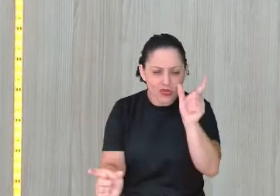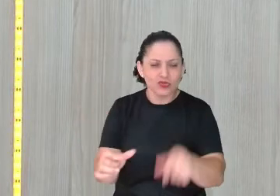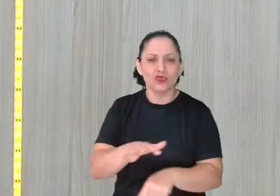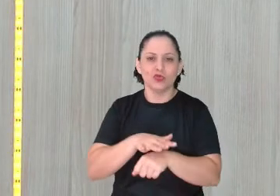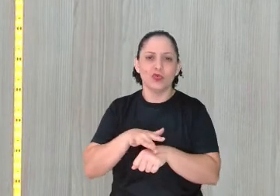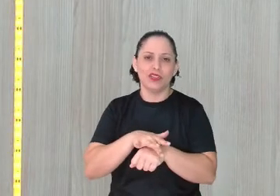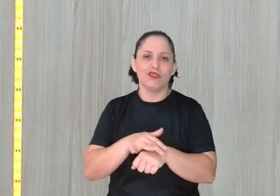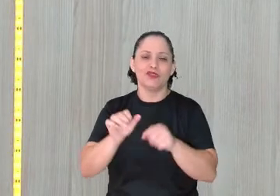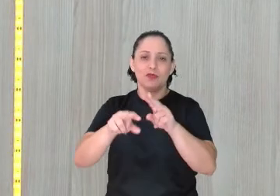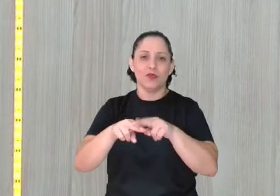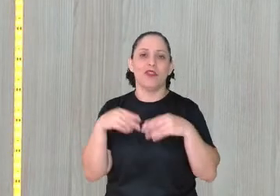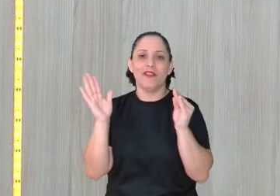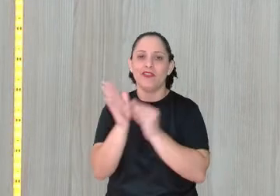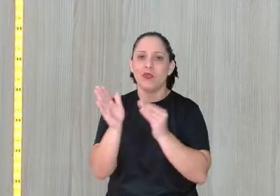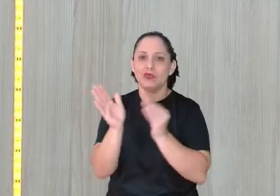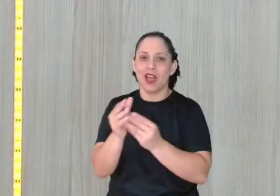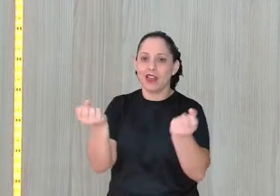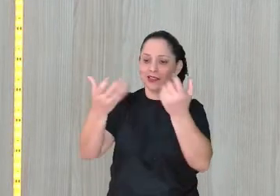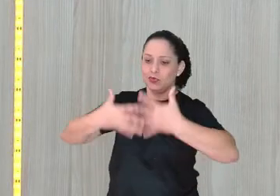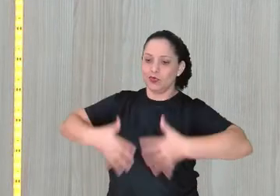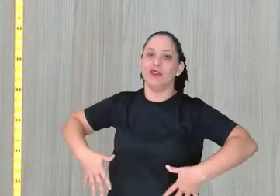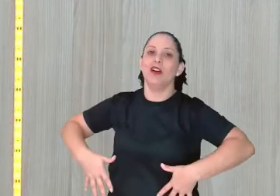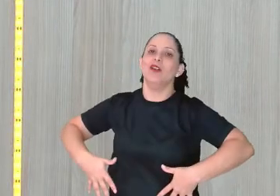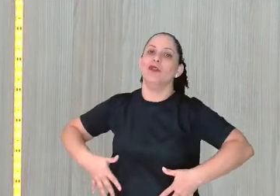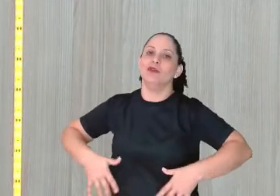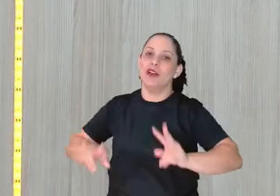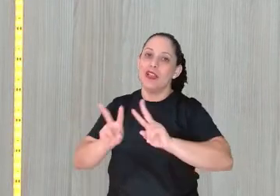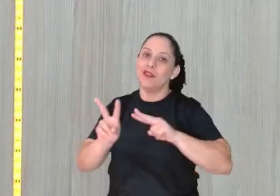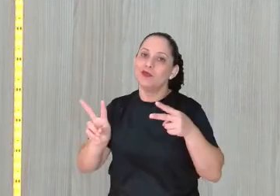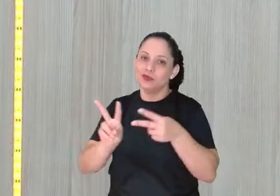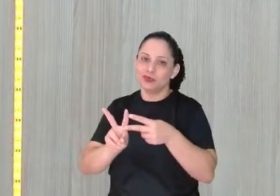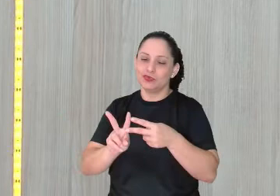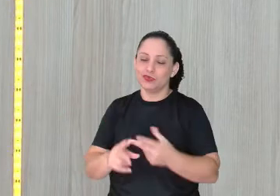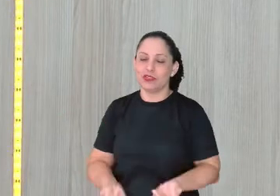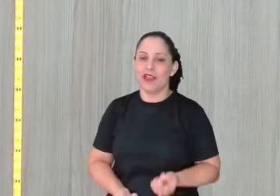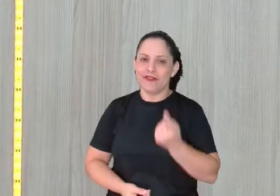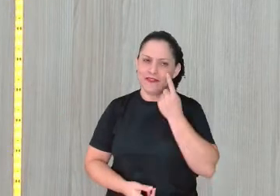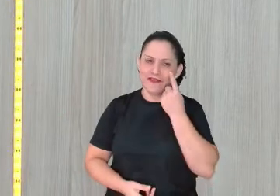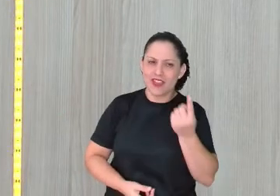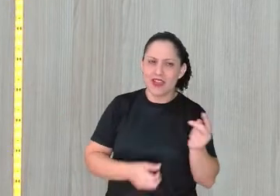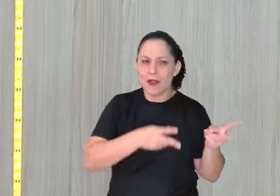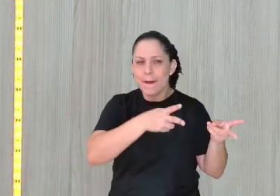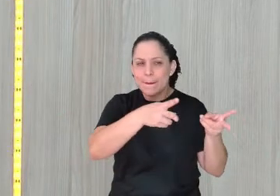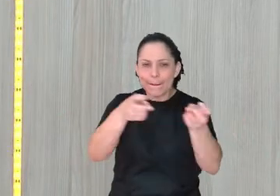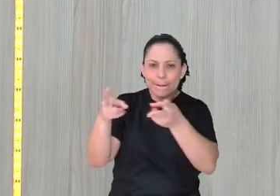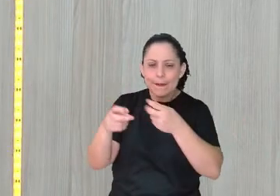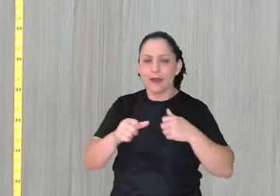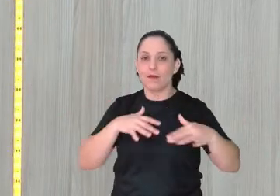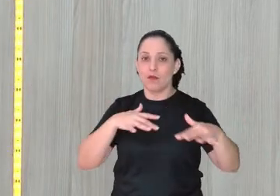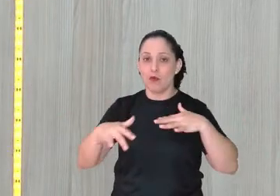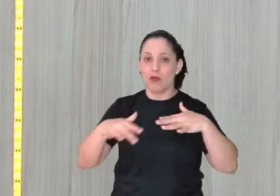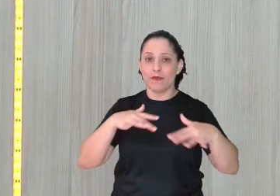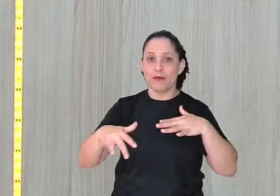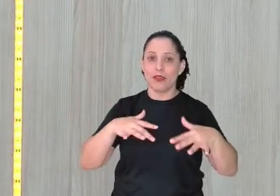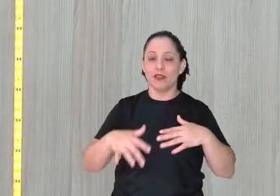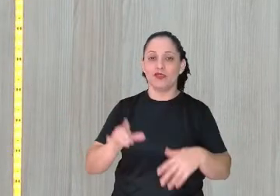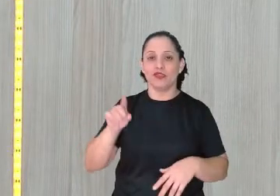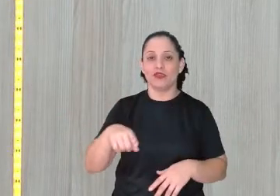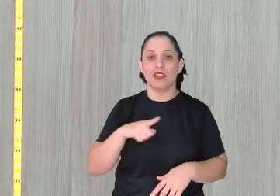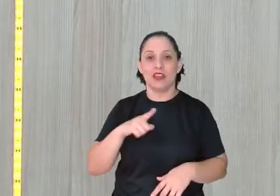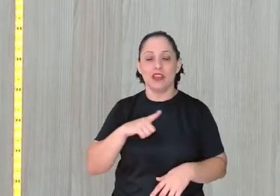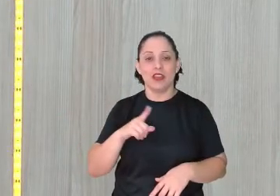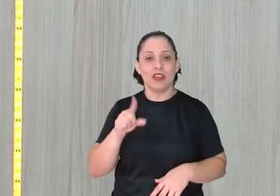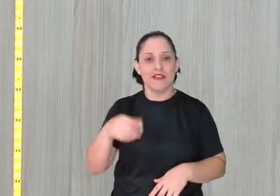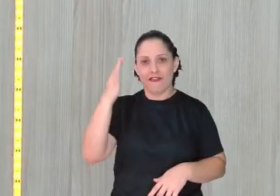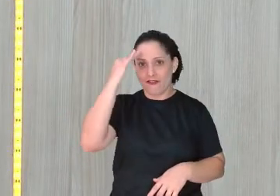esse desgaste, né, dos recursos naturais. E se a gente for ver, né, desses movimentos de pessoas, né, tem um famoso Chico Mendes, né, que a